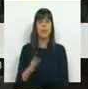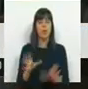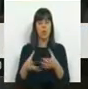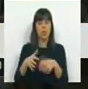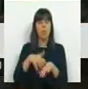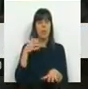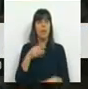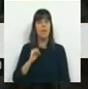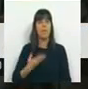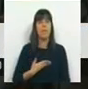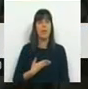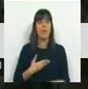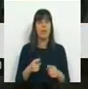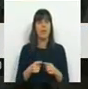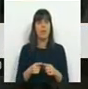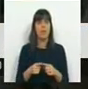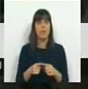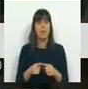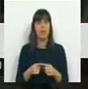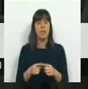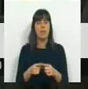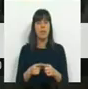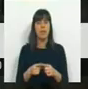O grupo parlamentar do PSD está,